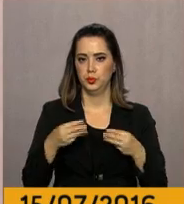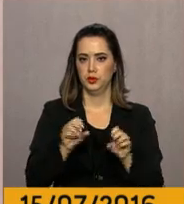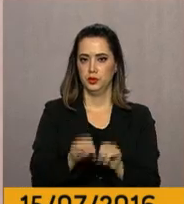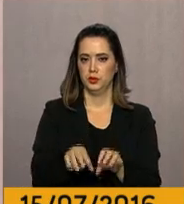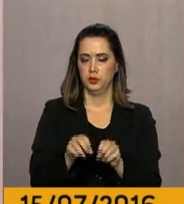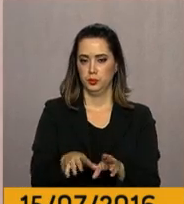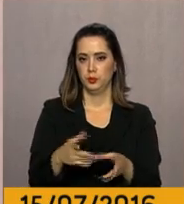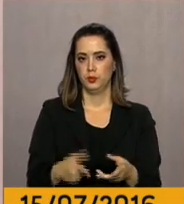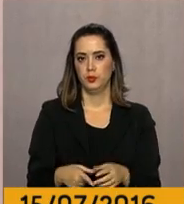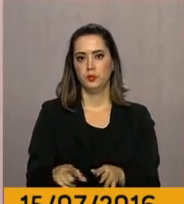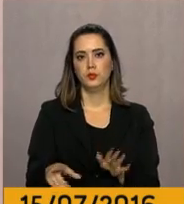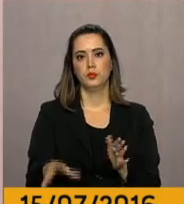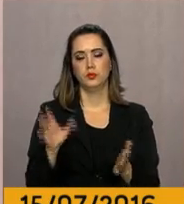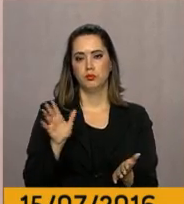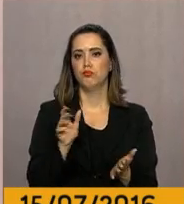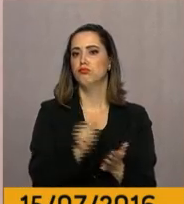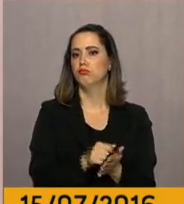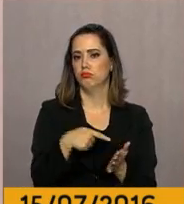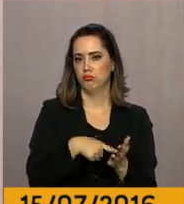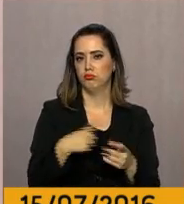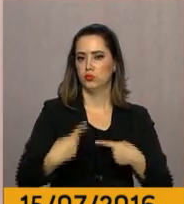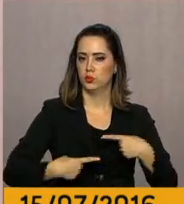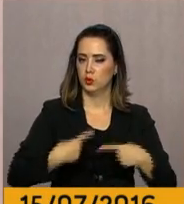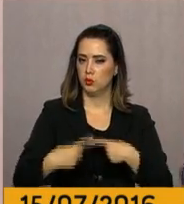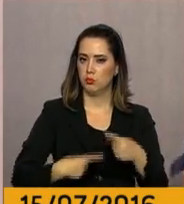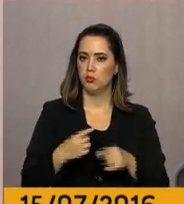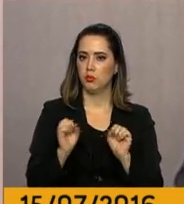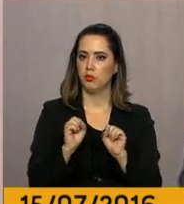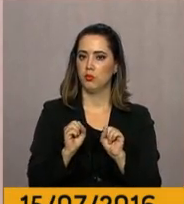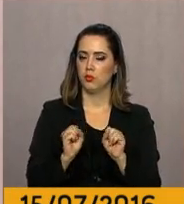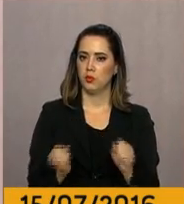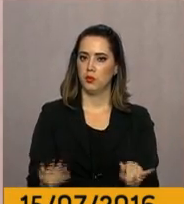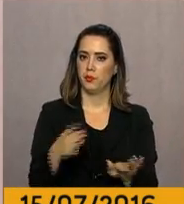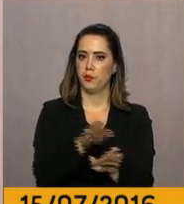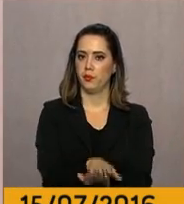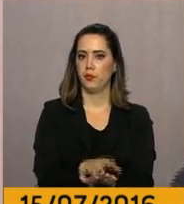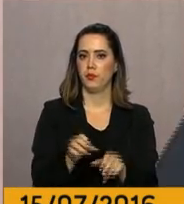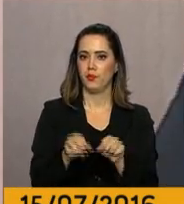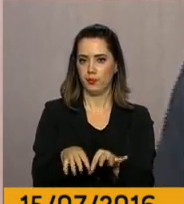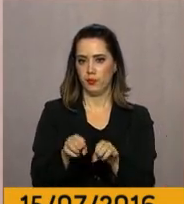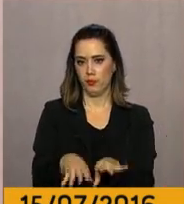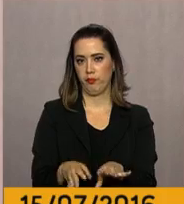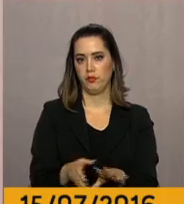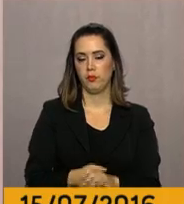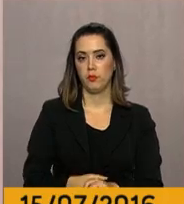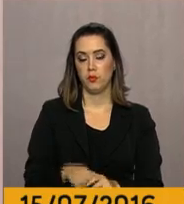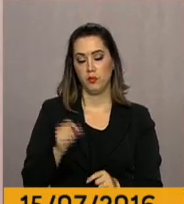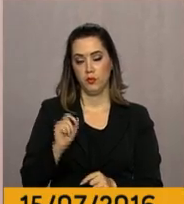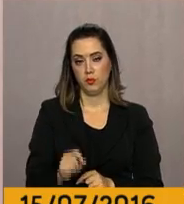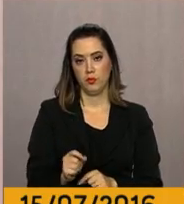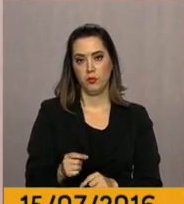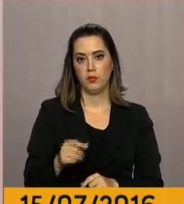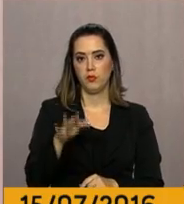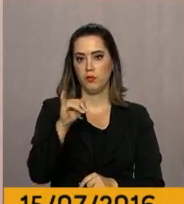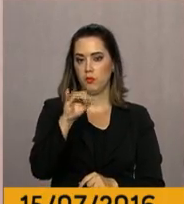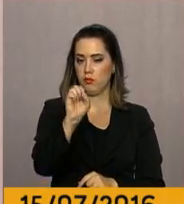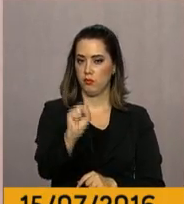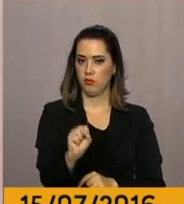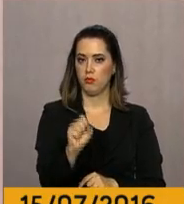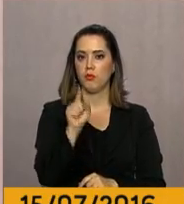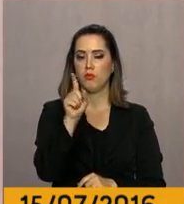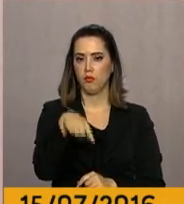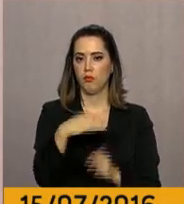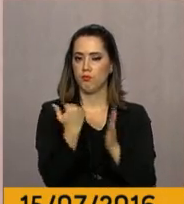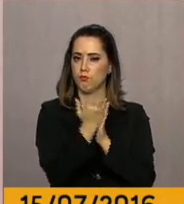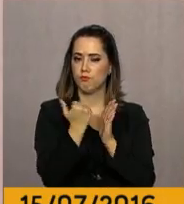responsabilidade assumirmos a política de inclusão na área da educação, e o FIES é um